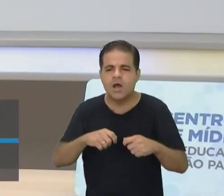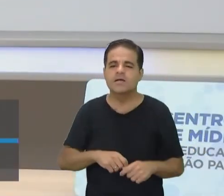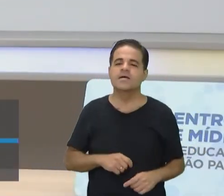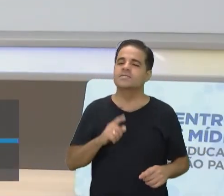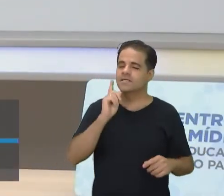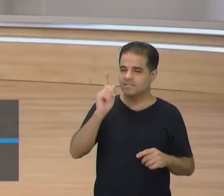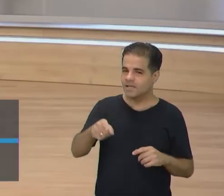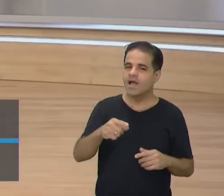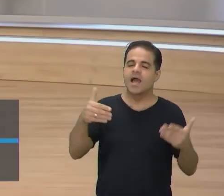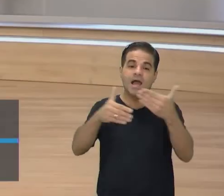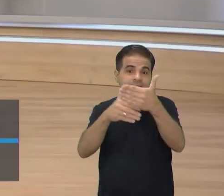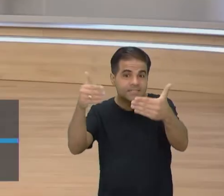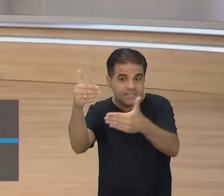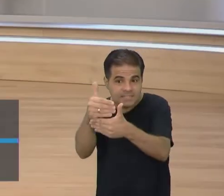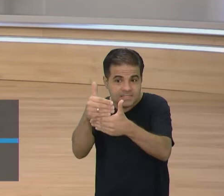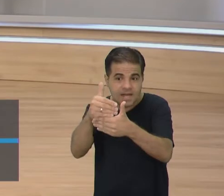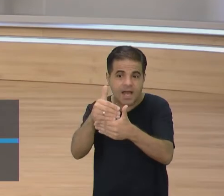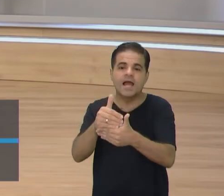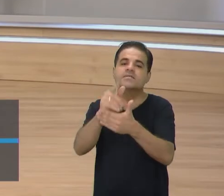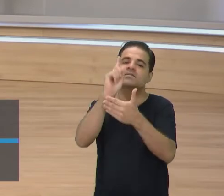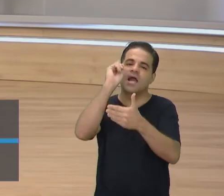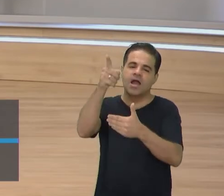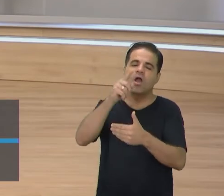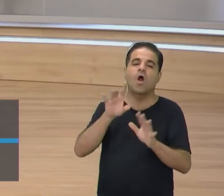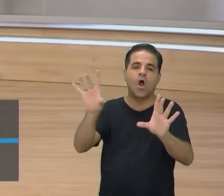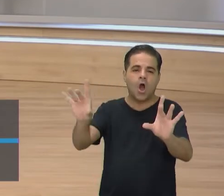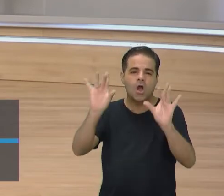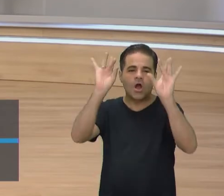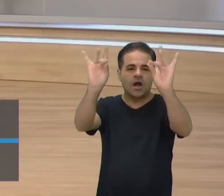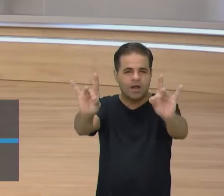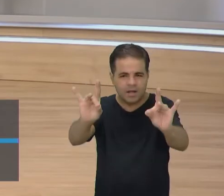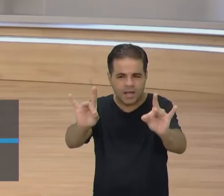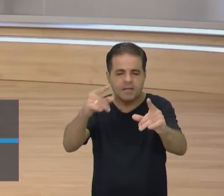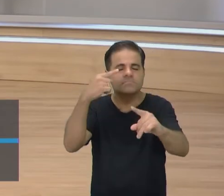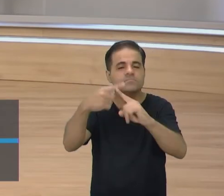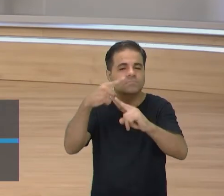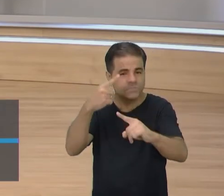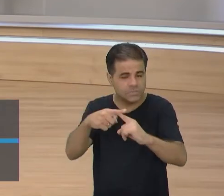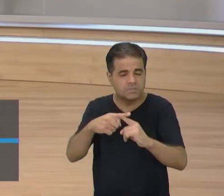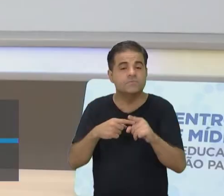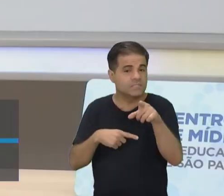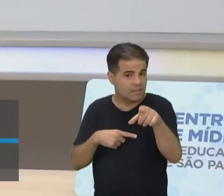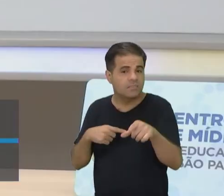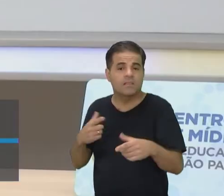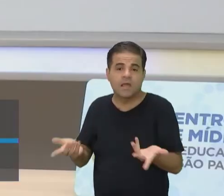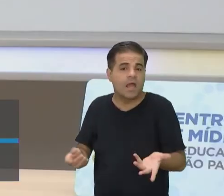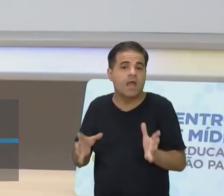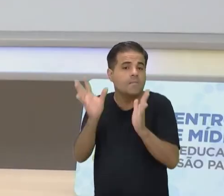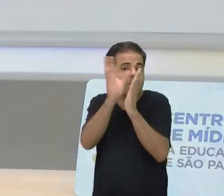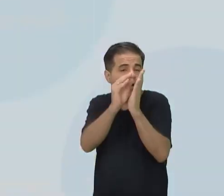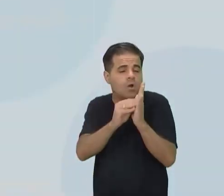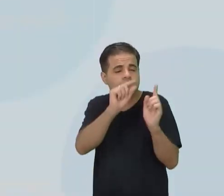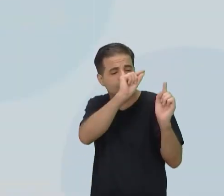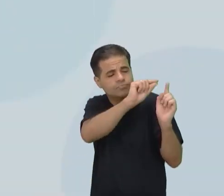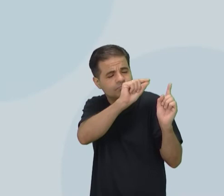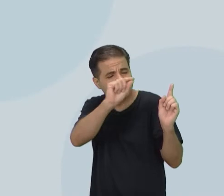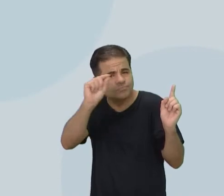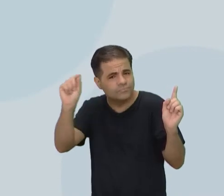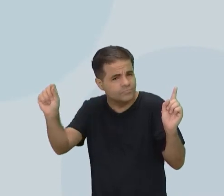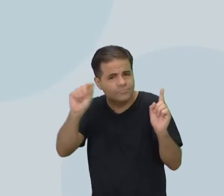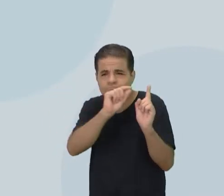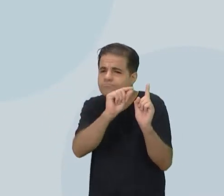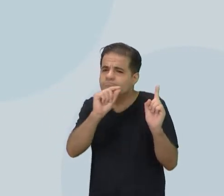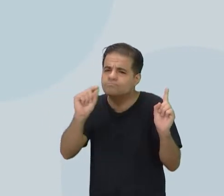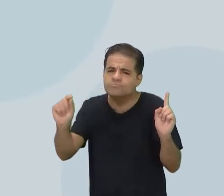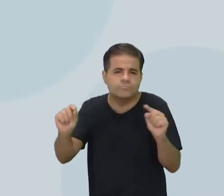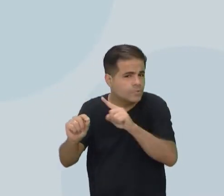Olha, ele viu o slide antes, a gente comentou, né? Eu colei. Porque assim, você tem aí pontos. E para você